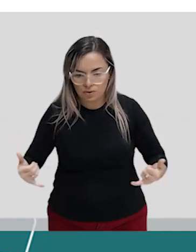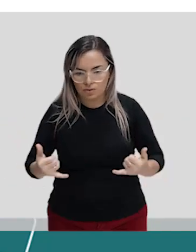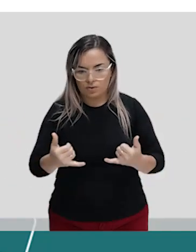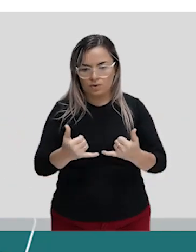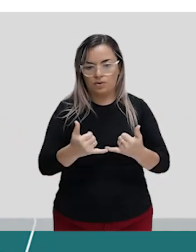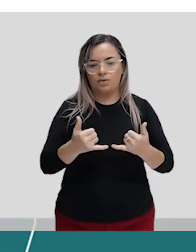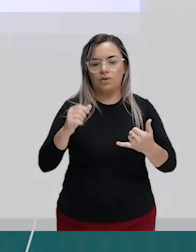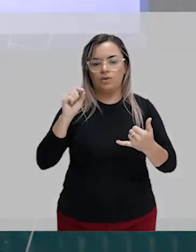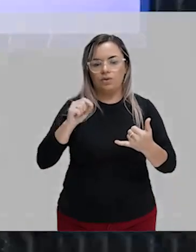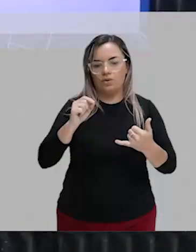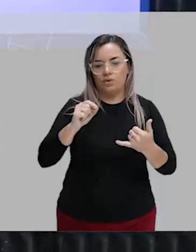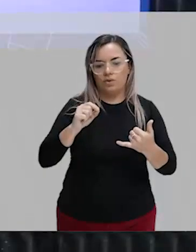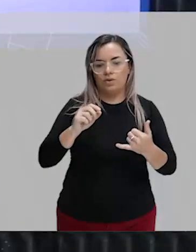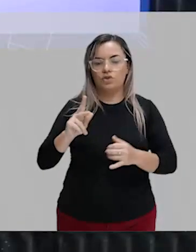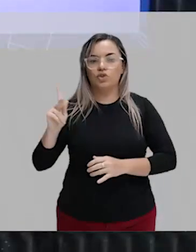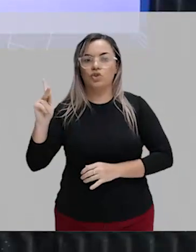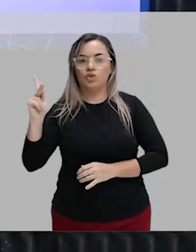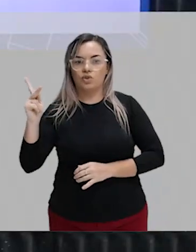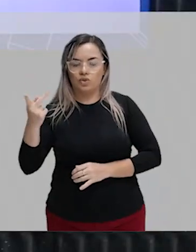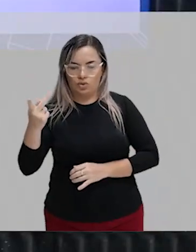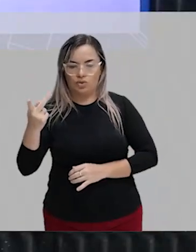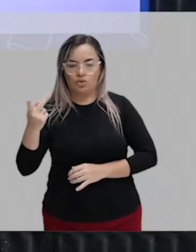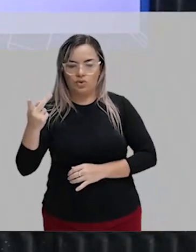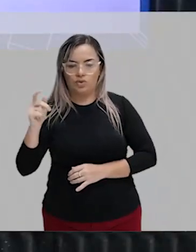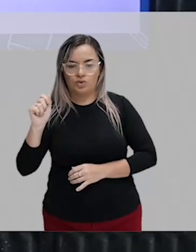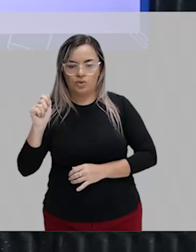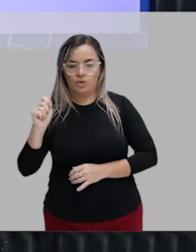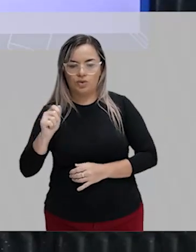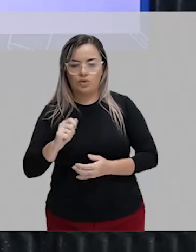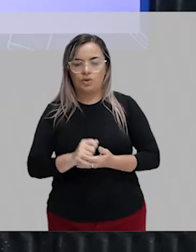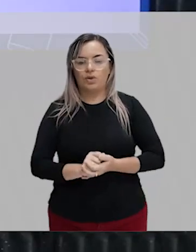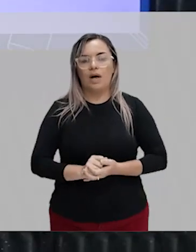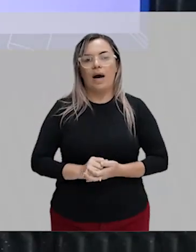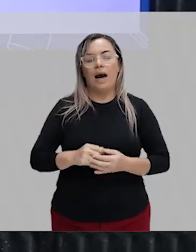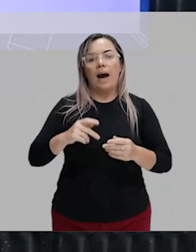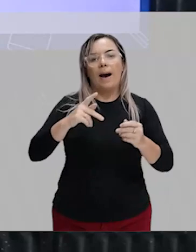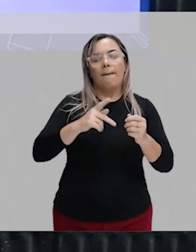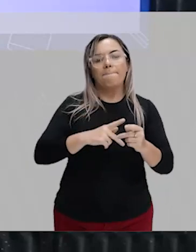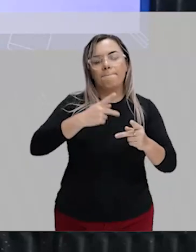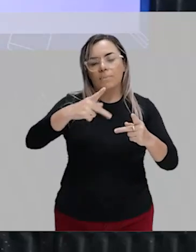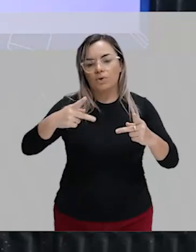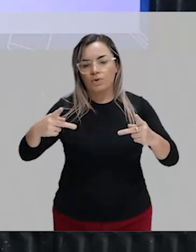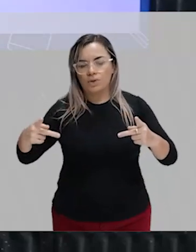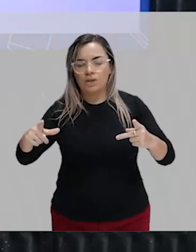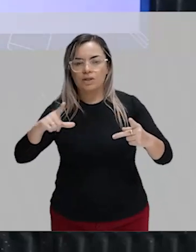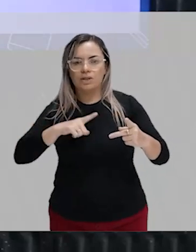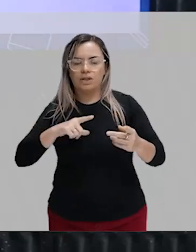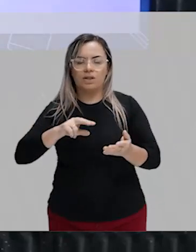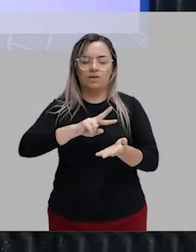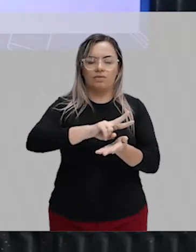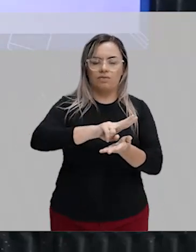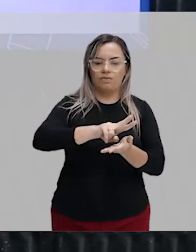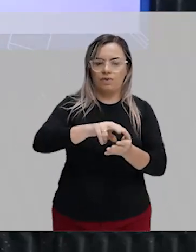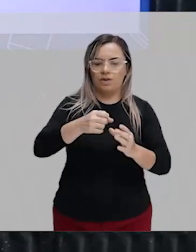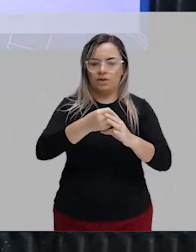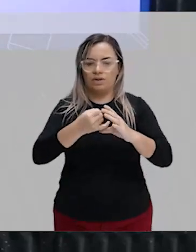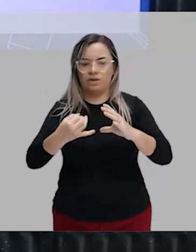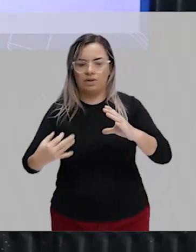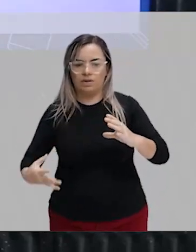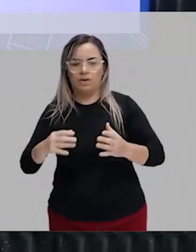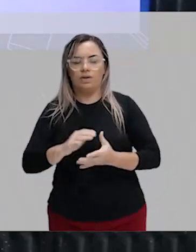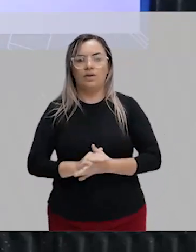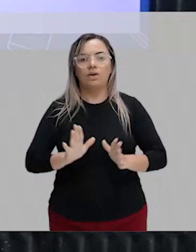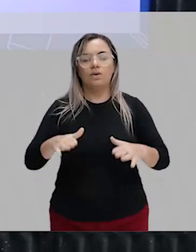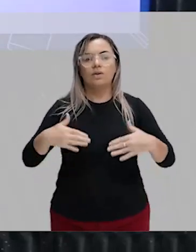interações hidrofóbicas, fazendo com que a proteína assuma um formato, ok? E o que seria a estrutura